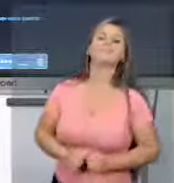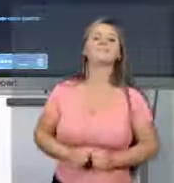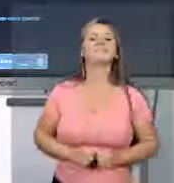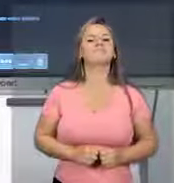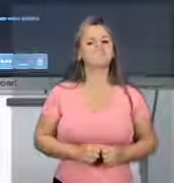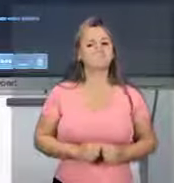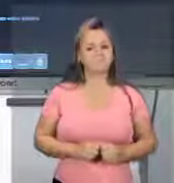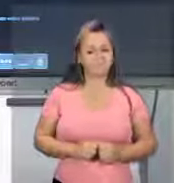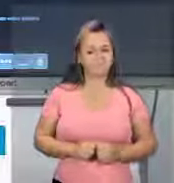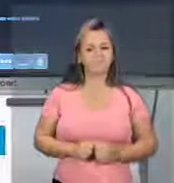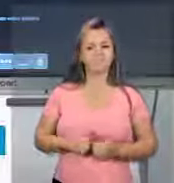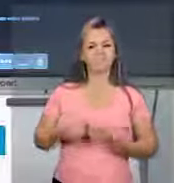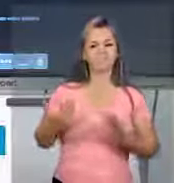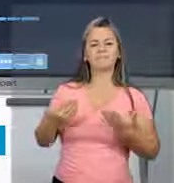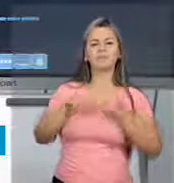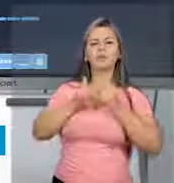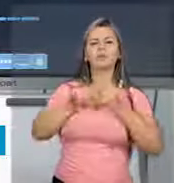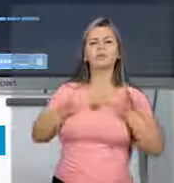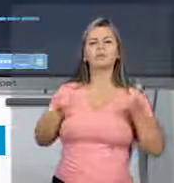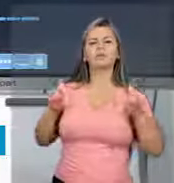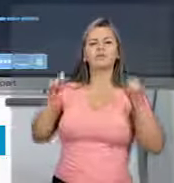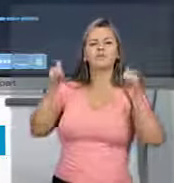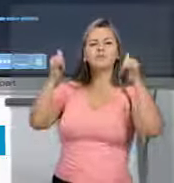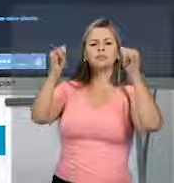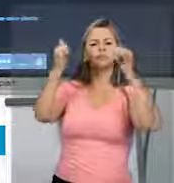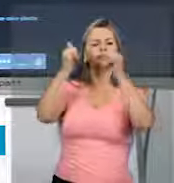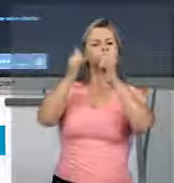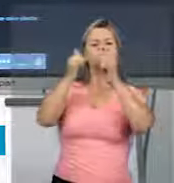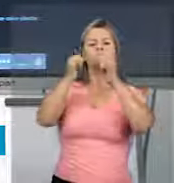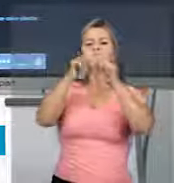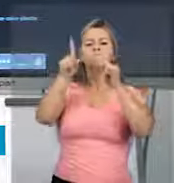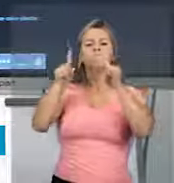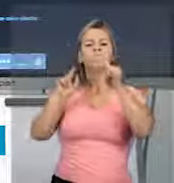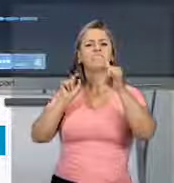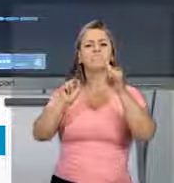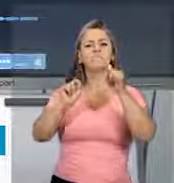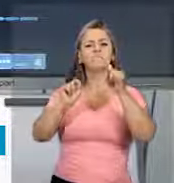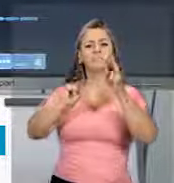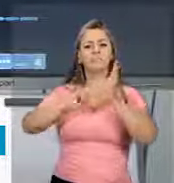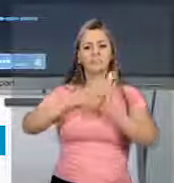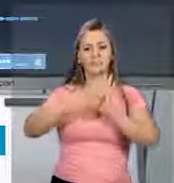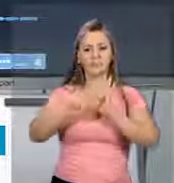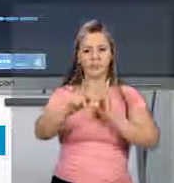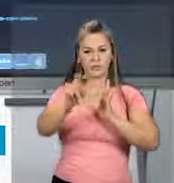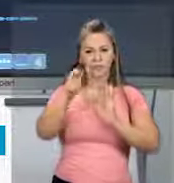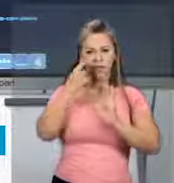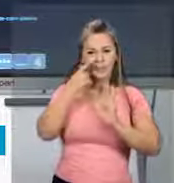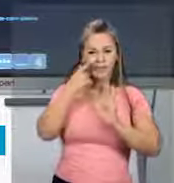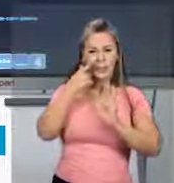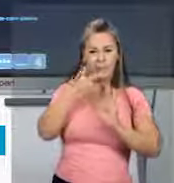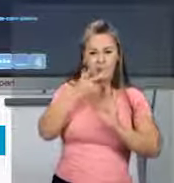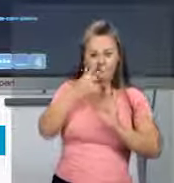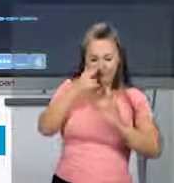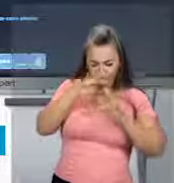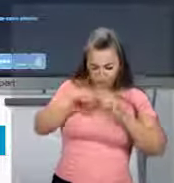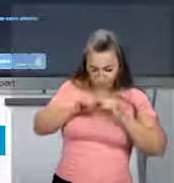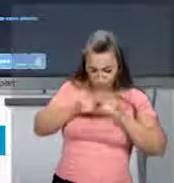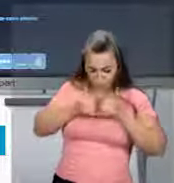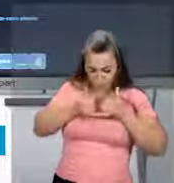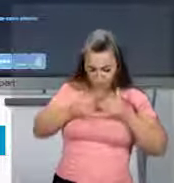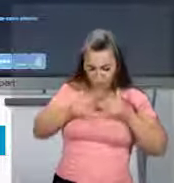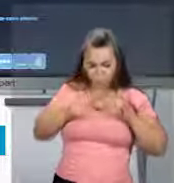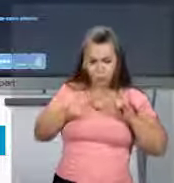Bem, circuito elétrico. Circuito elétrico é basicamente um caminho fechado